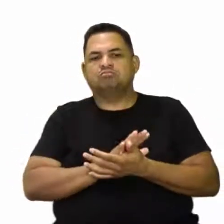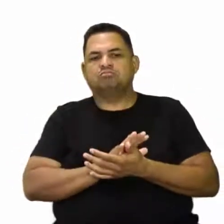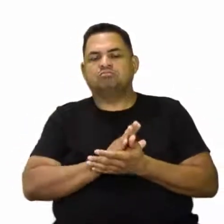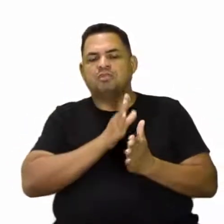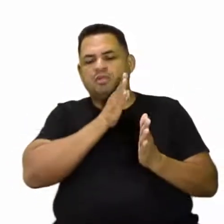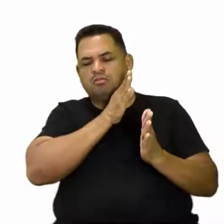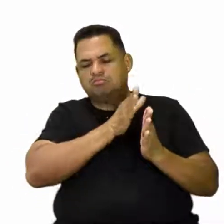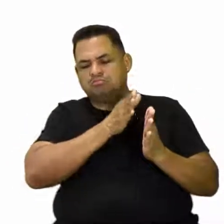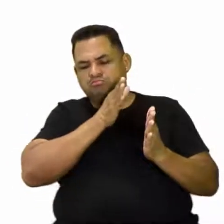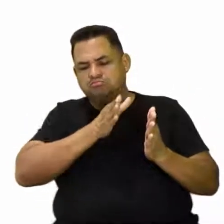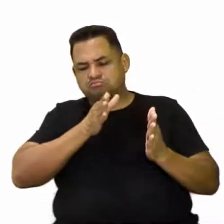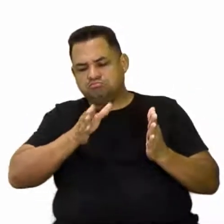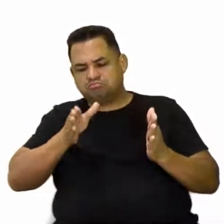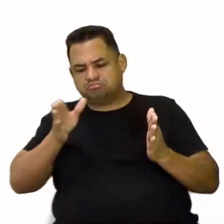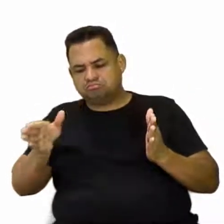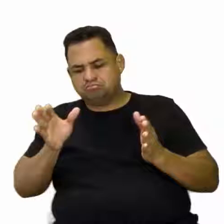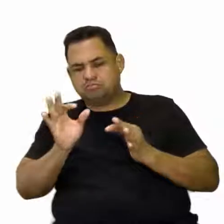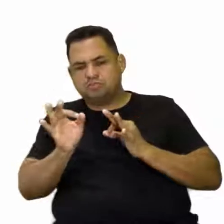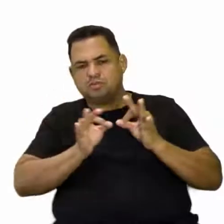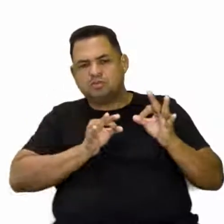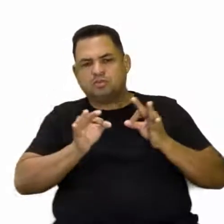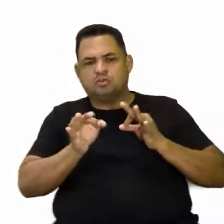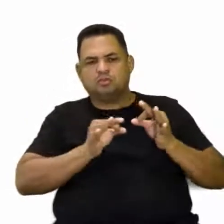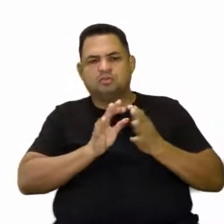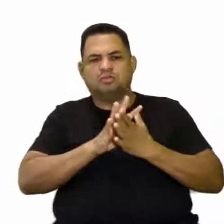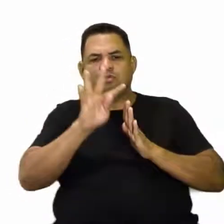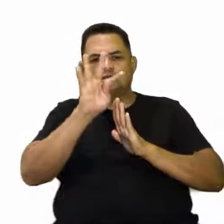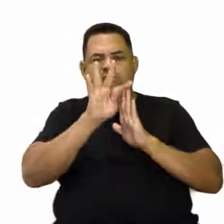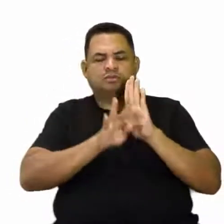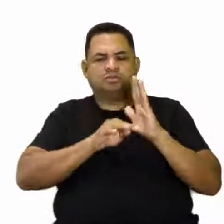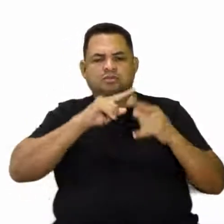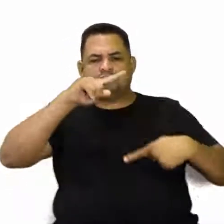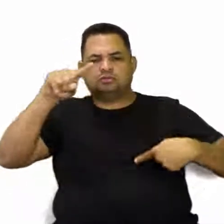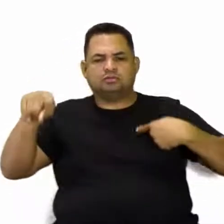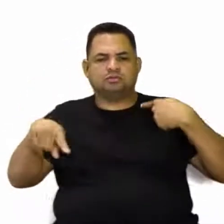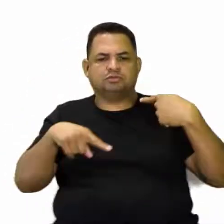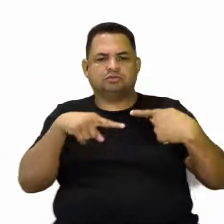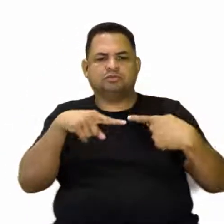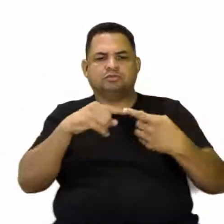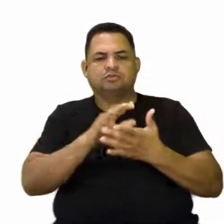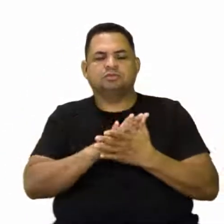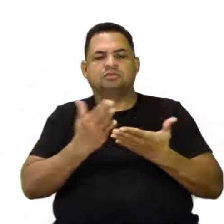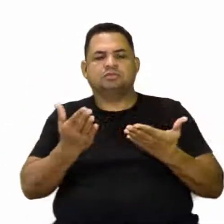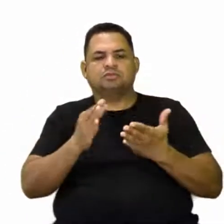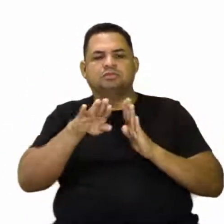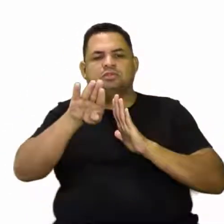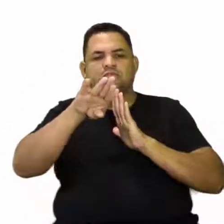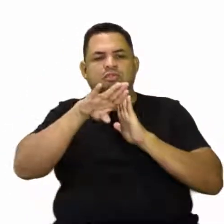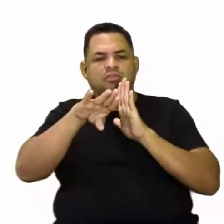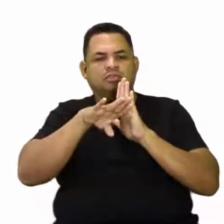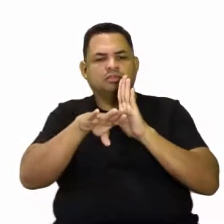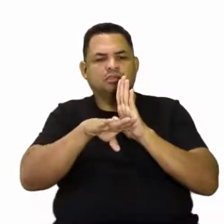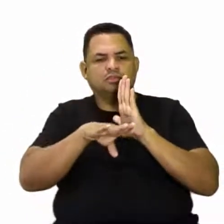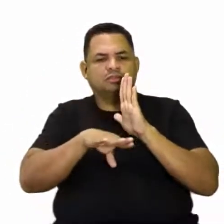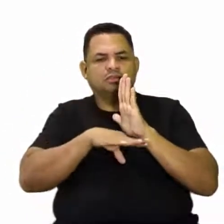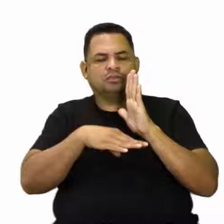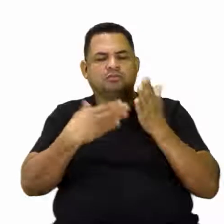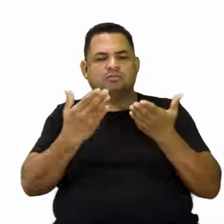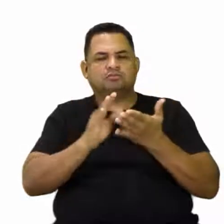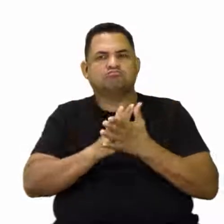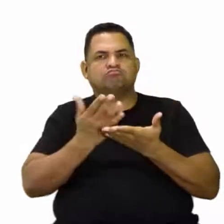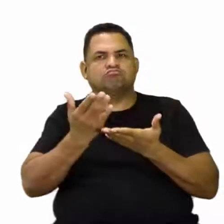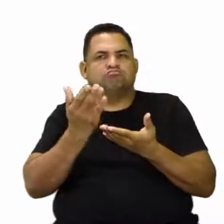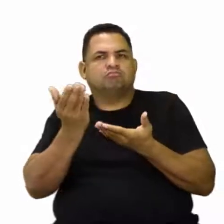ordem cronológicas e são textos objetivos. E elas vão descrever traços